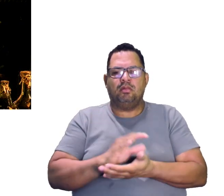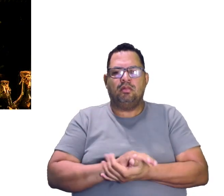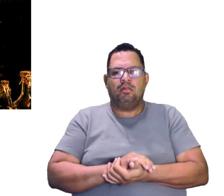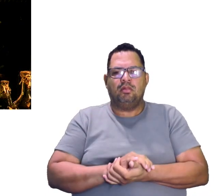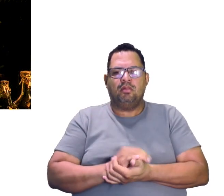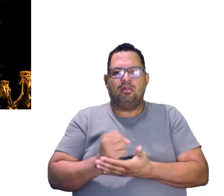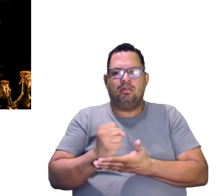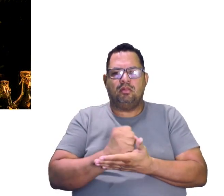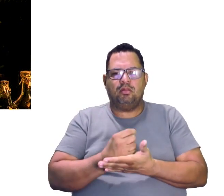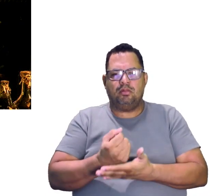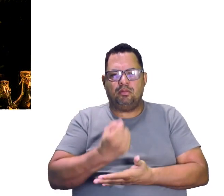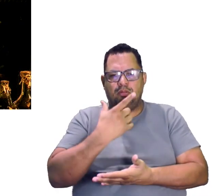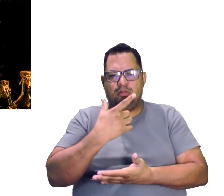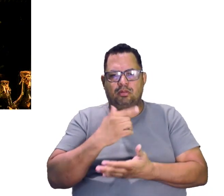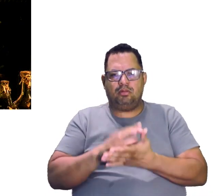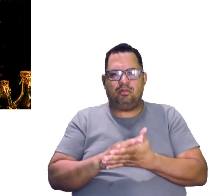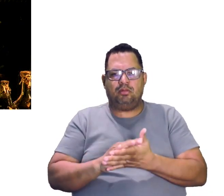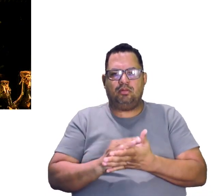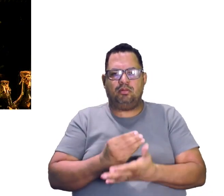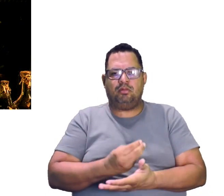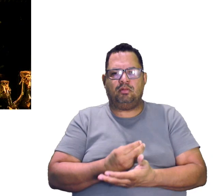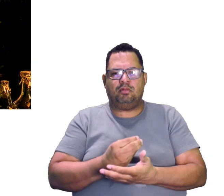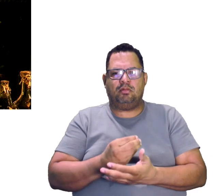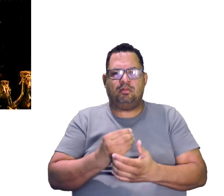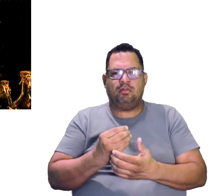longa vida. Quer dizer, a partir